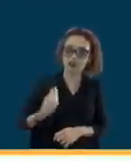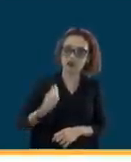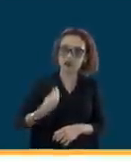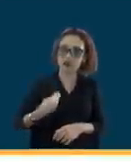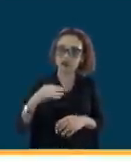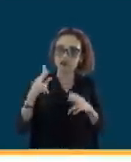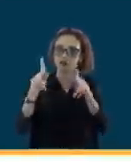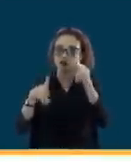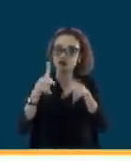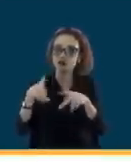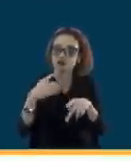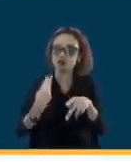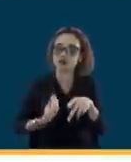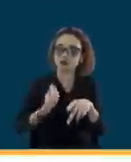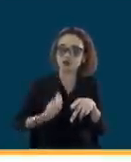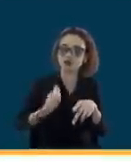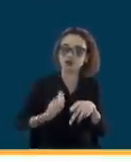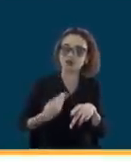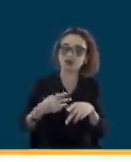saravá todo povo que tá aí,